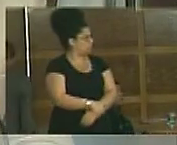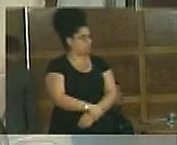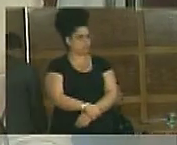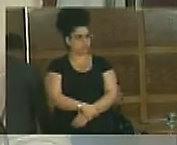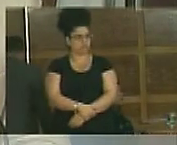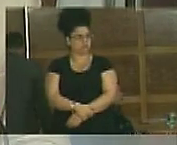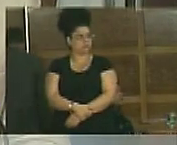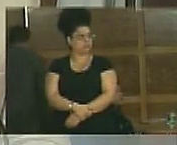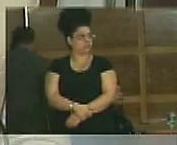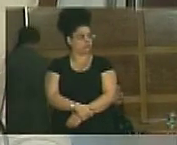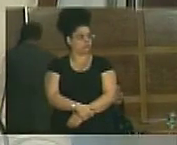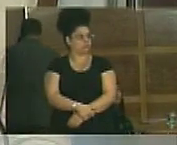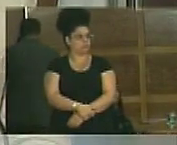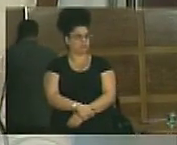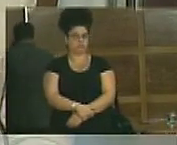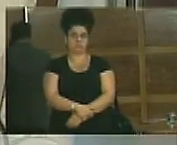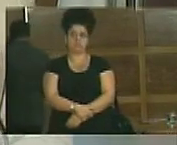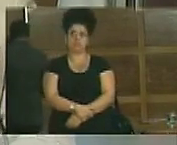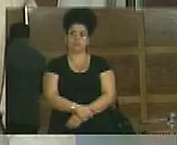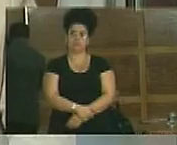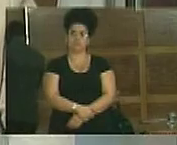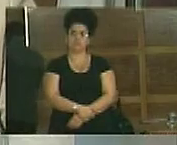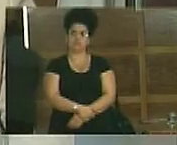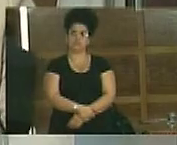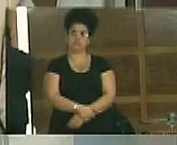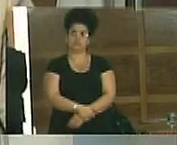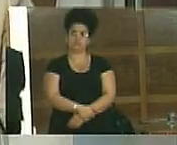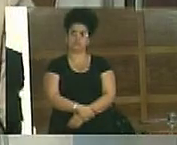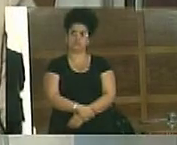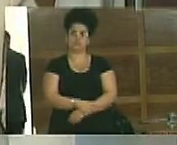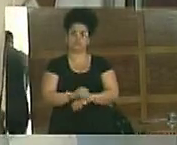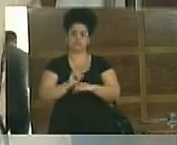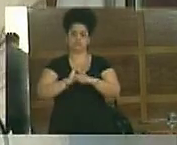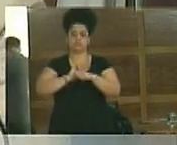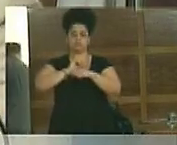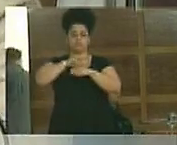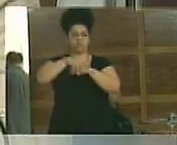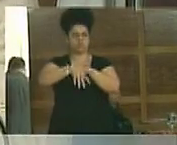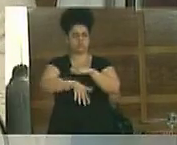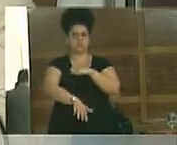para cá? É. Aqui é a Cachoeira do Cantagalo.